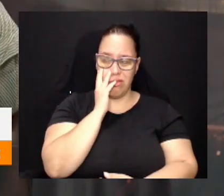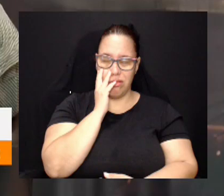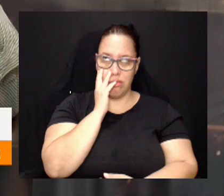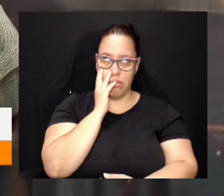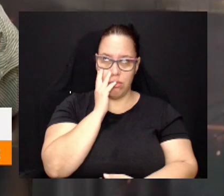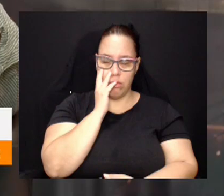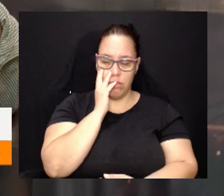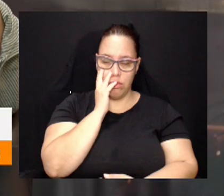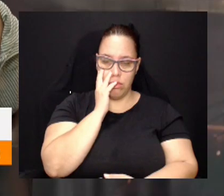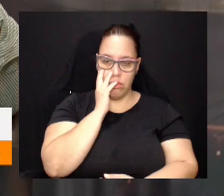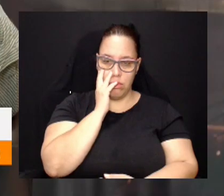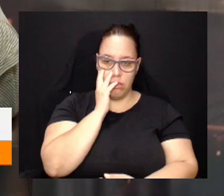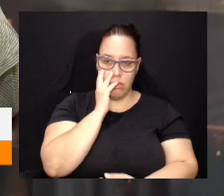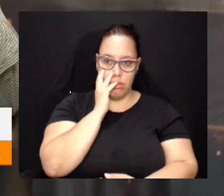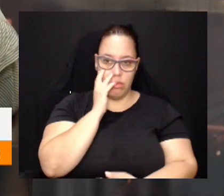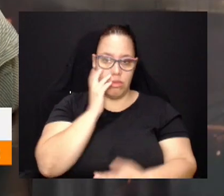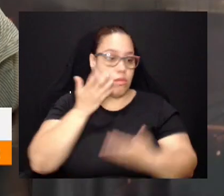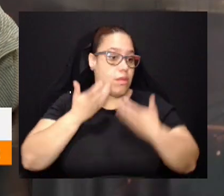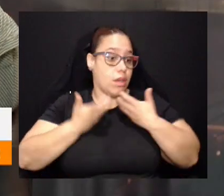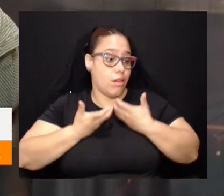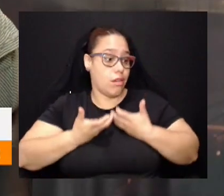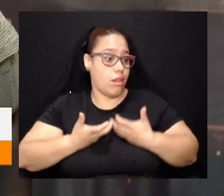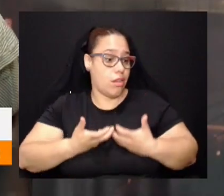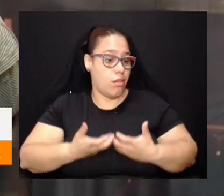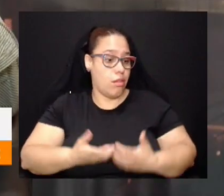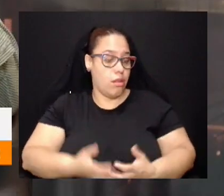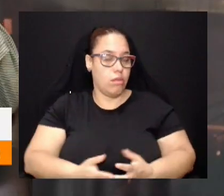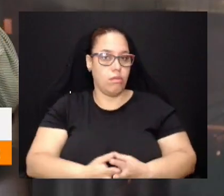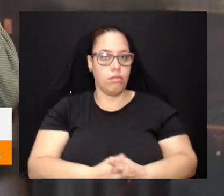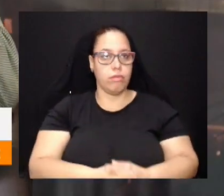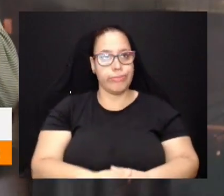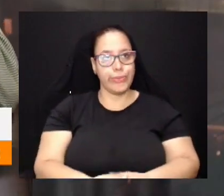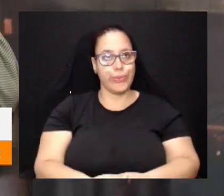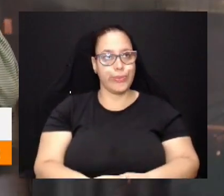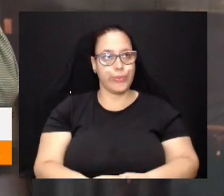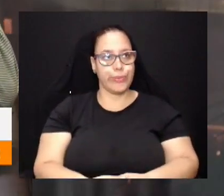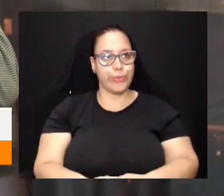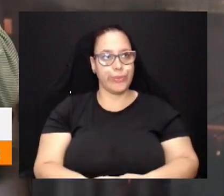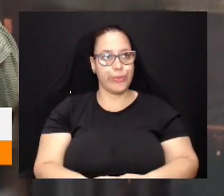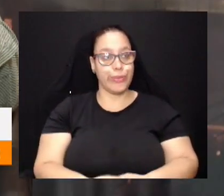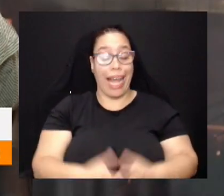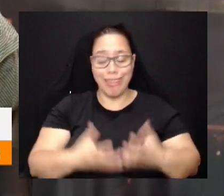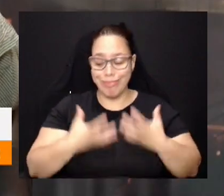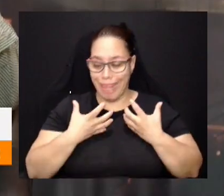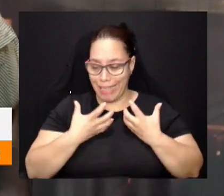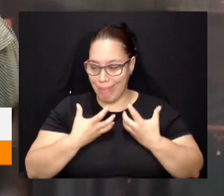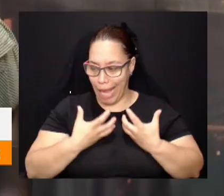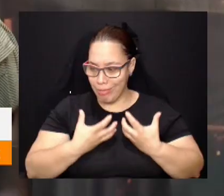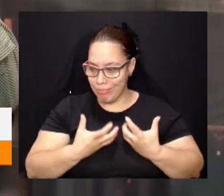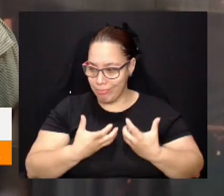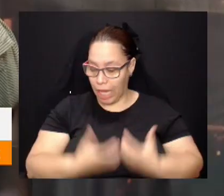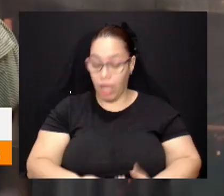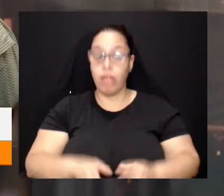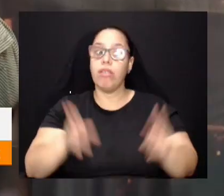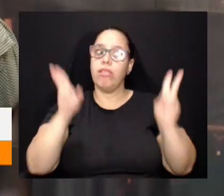mais tensão, cara fechada, cansaço. A gente precisa urgentemente repensar essa relação,